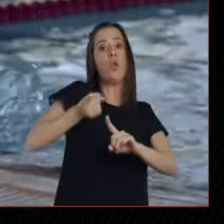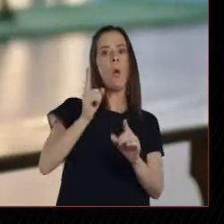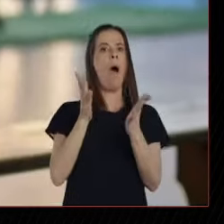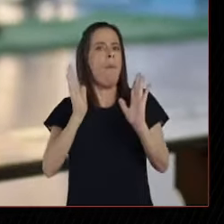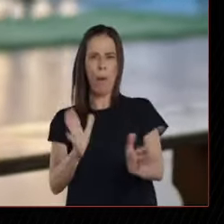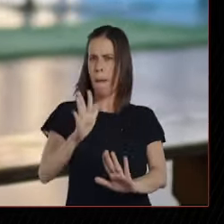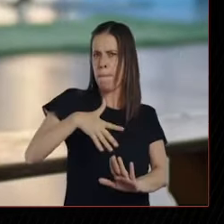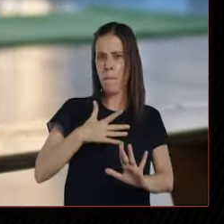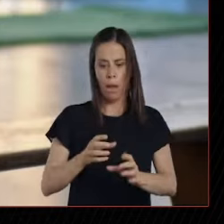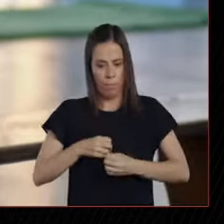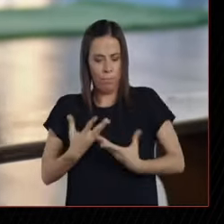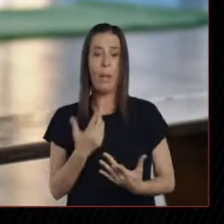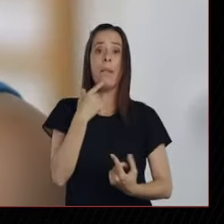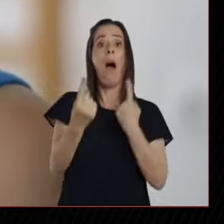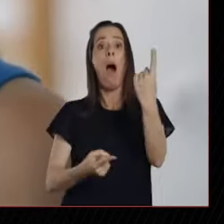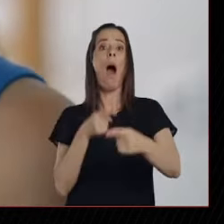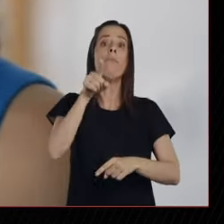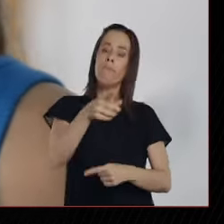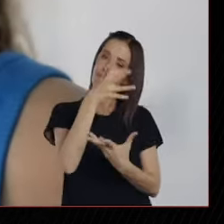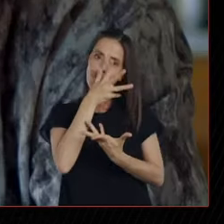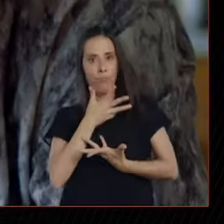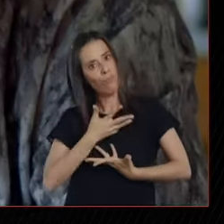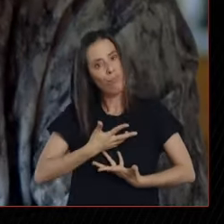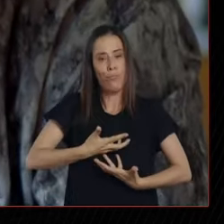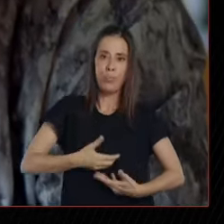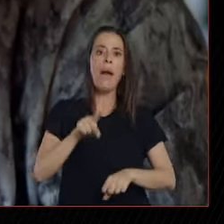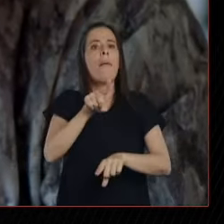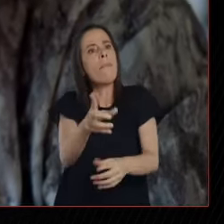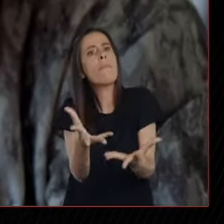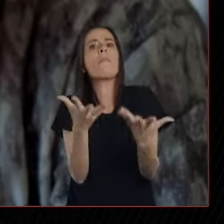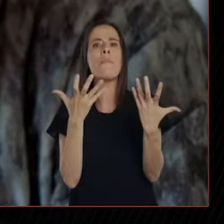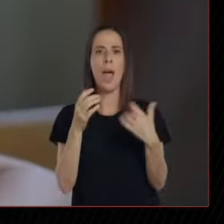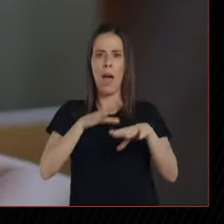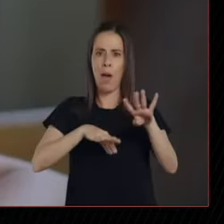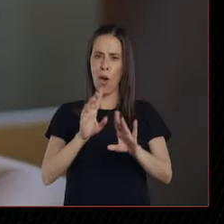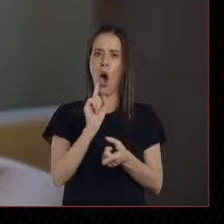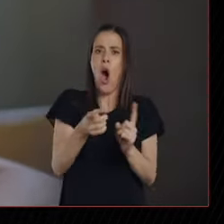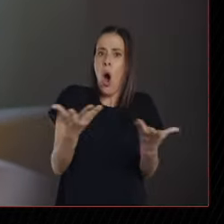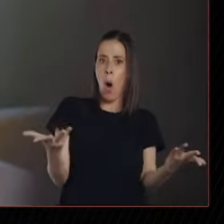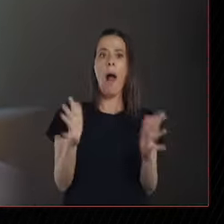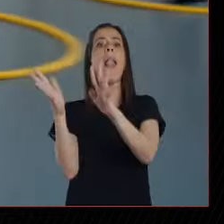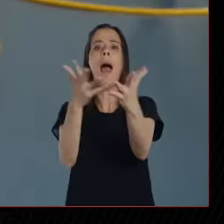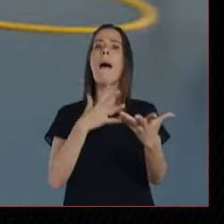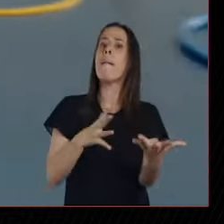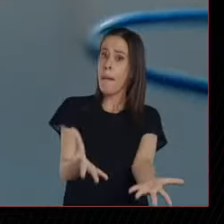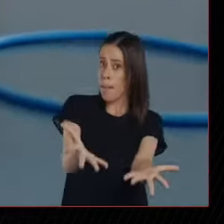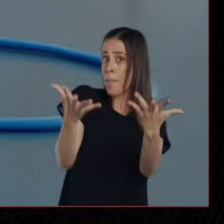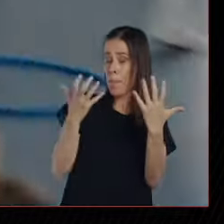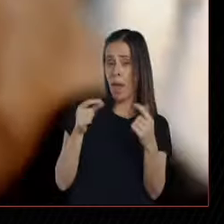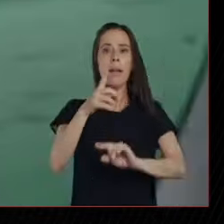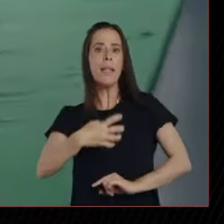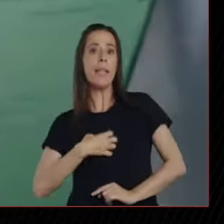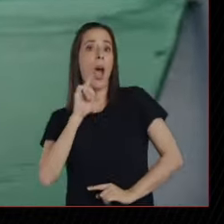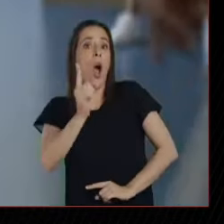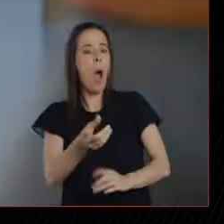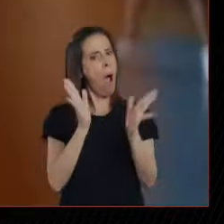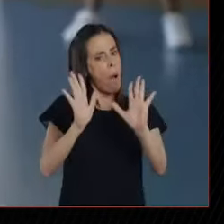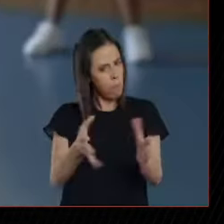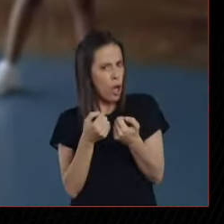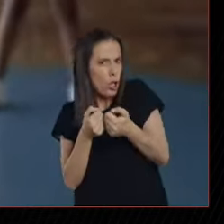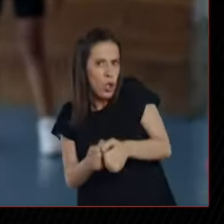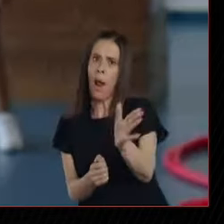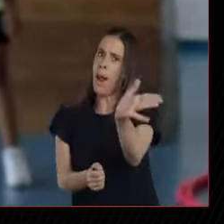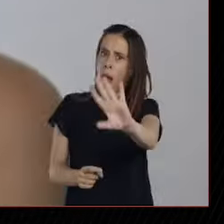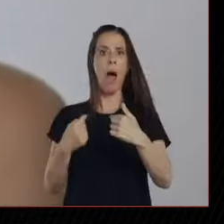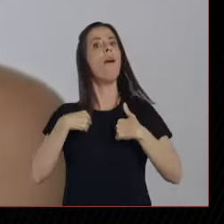não tenhas medo de dizer-me se em algum momento te entristecer. O que é que te apetece fazer? Onde é que queres ir? O que estás a sentir não precisa esconder.